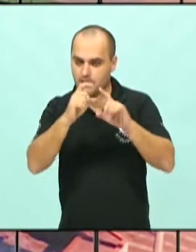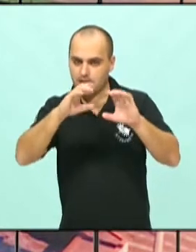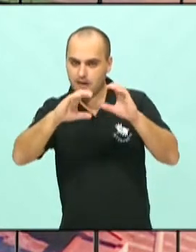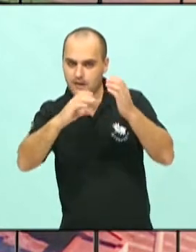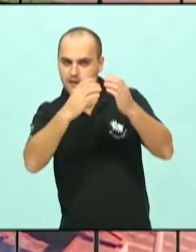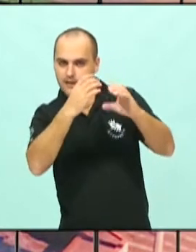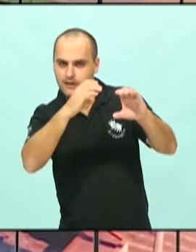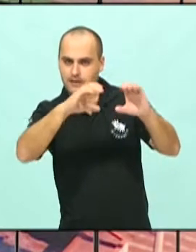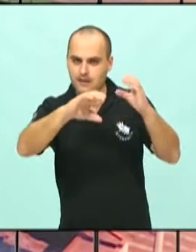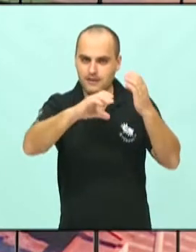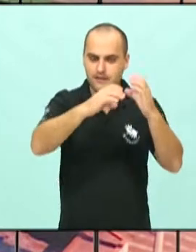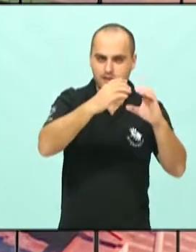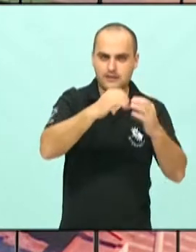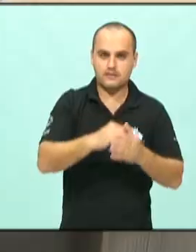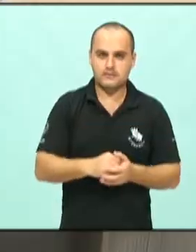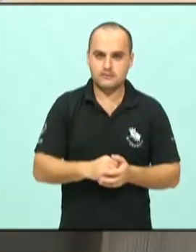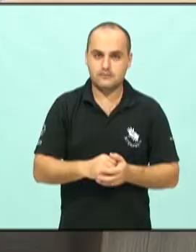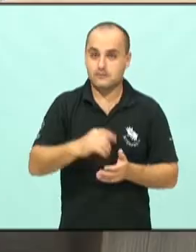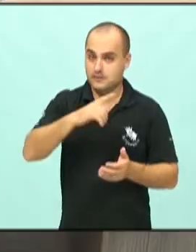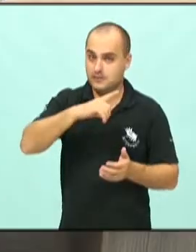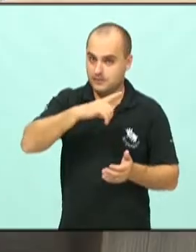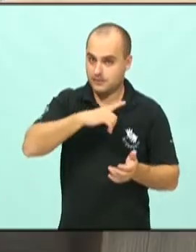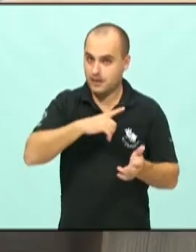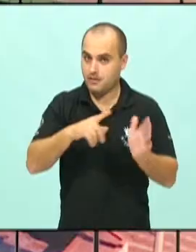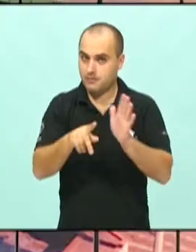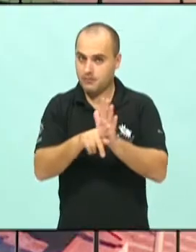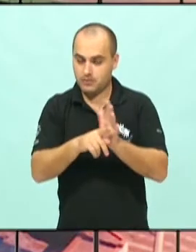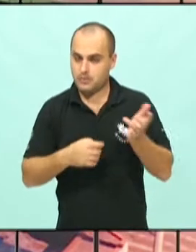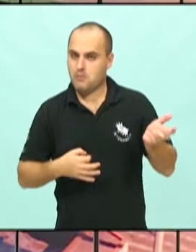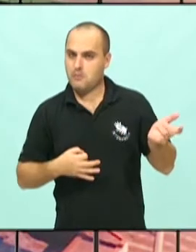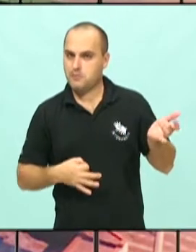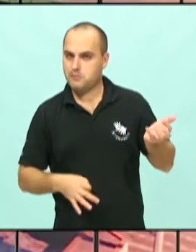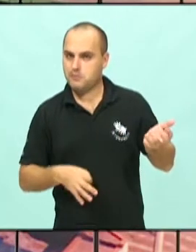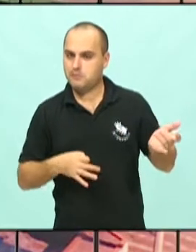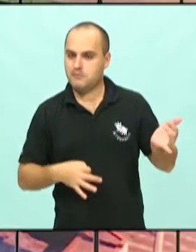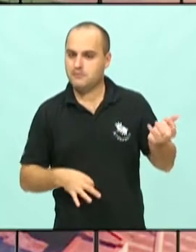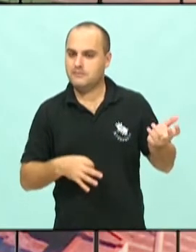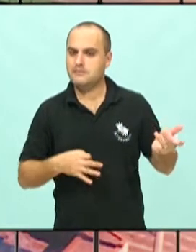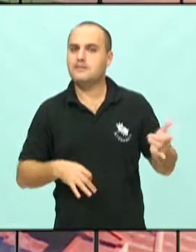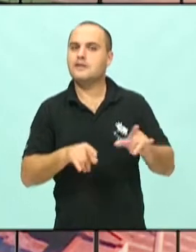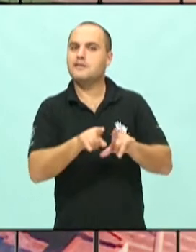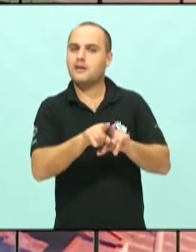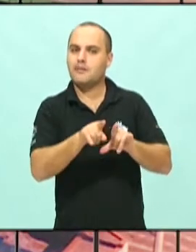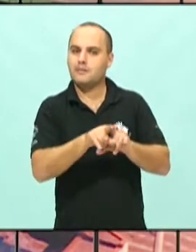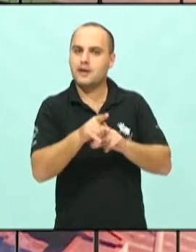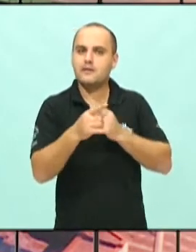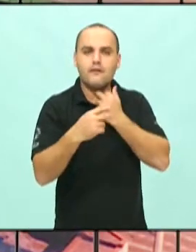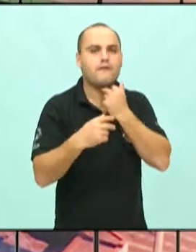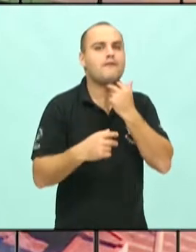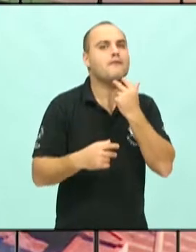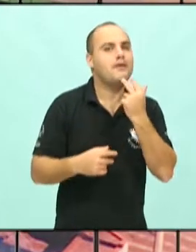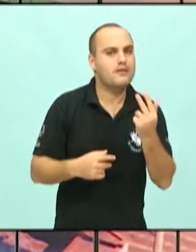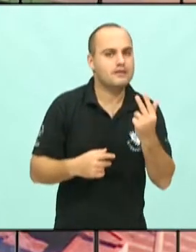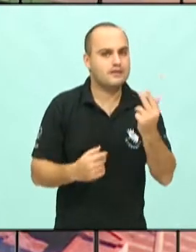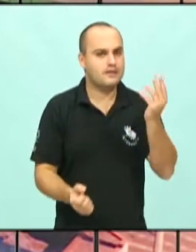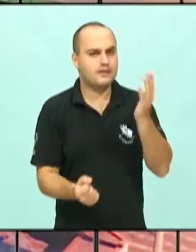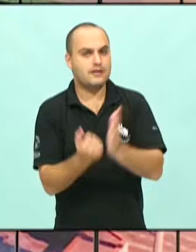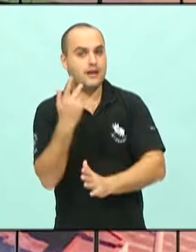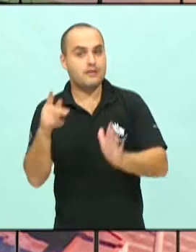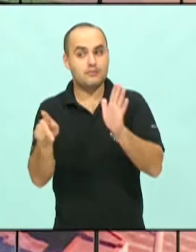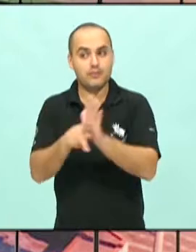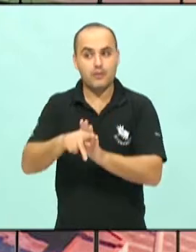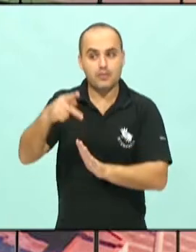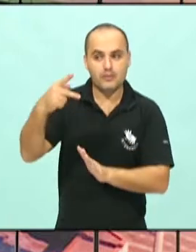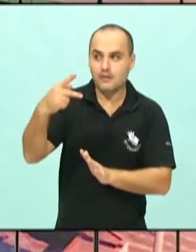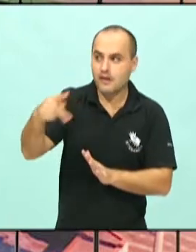trazer letra às melodias e harmonias criadas pelo músico Pauletti. Como